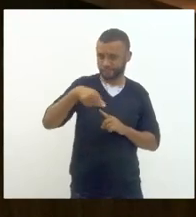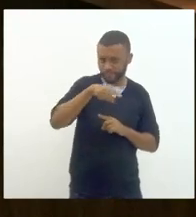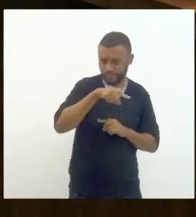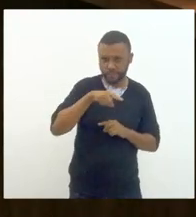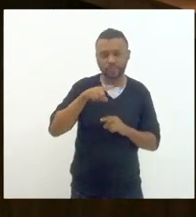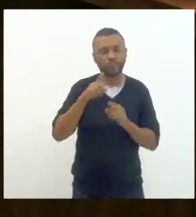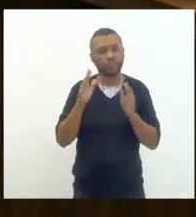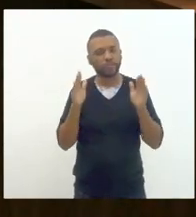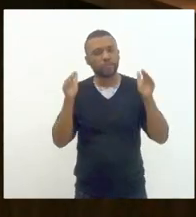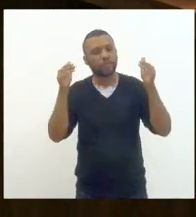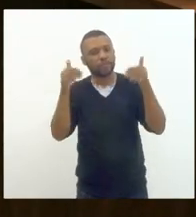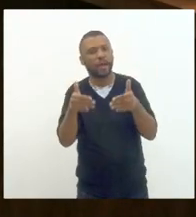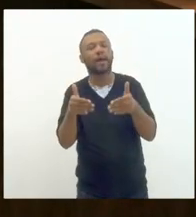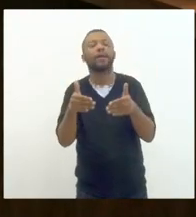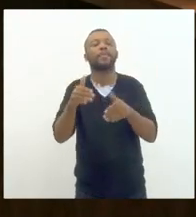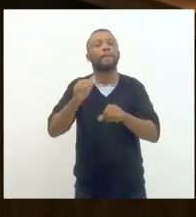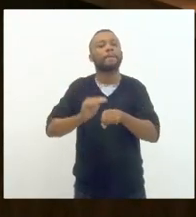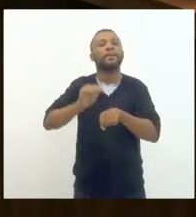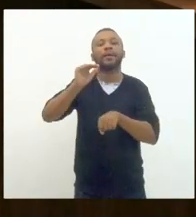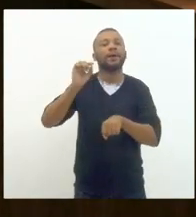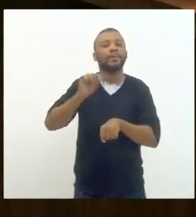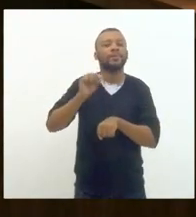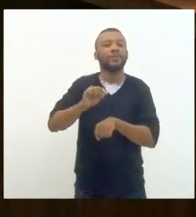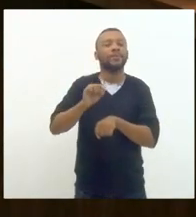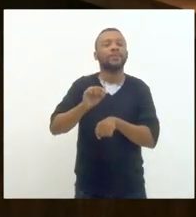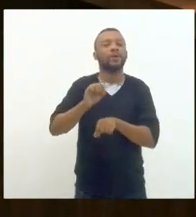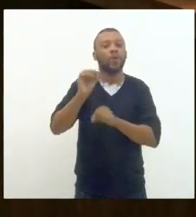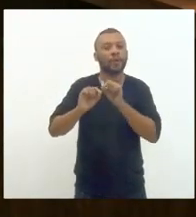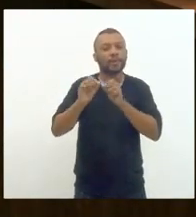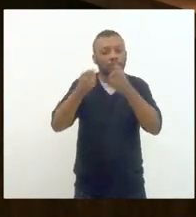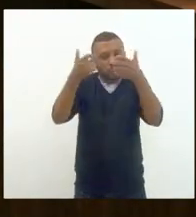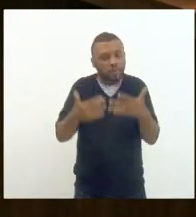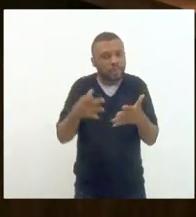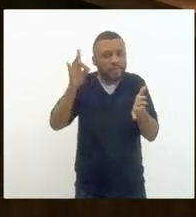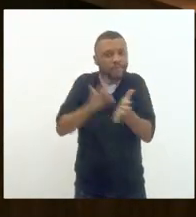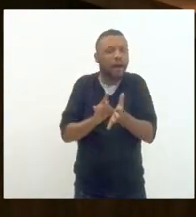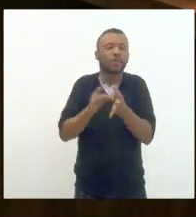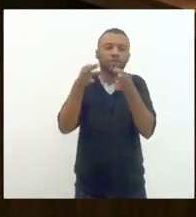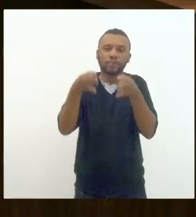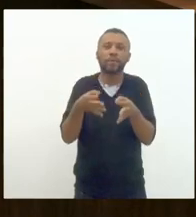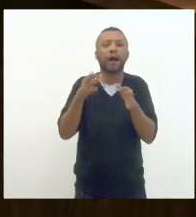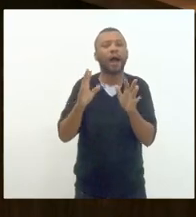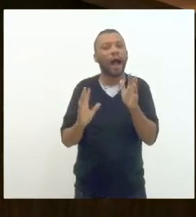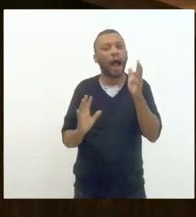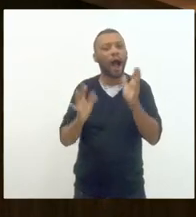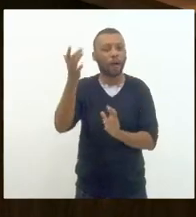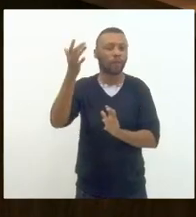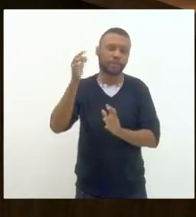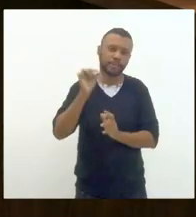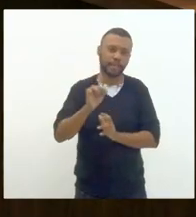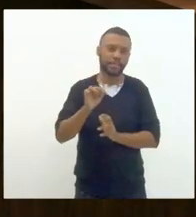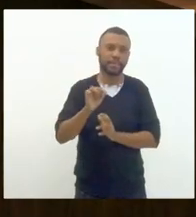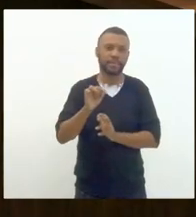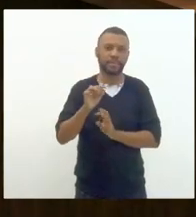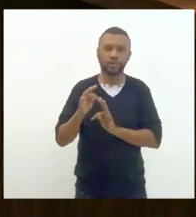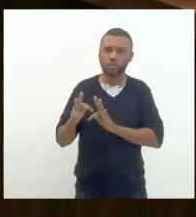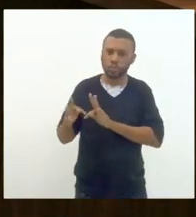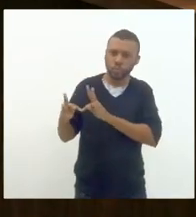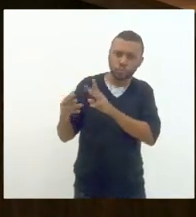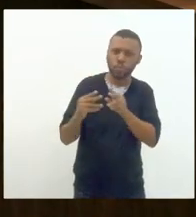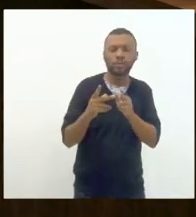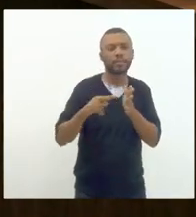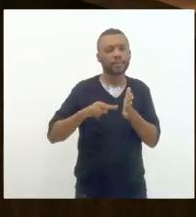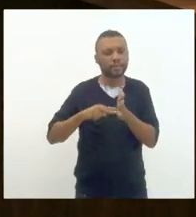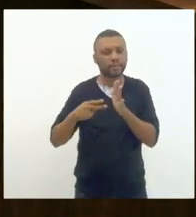voltado mais para aquilo que de fato acontece. Acontece em tudo que